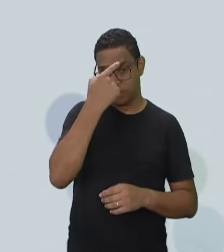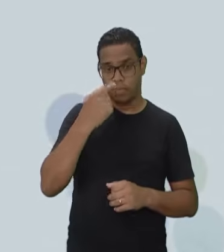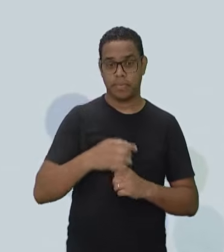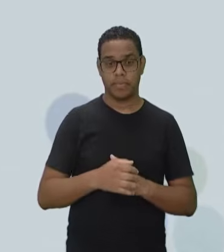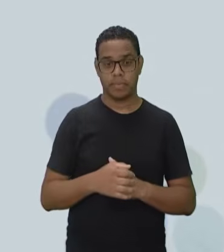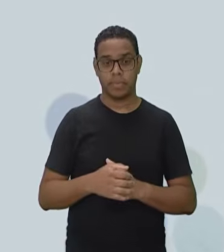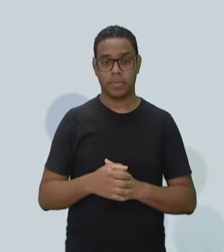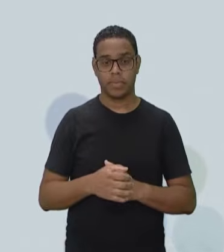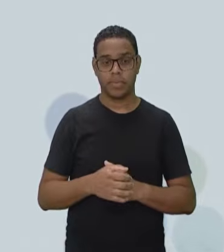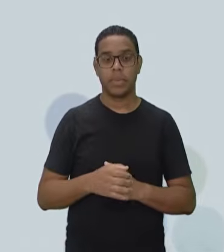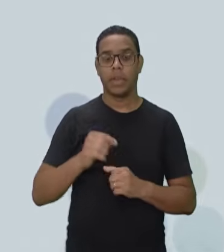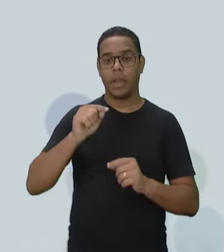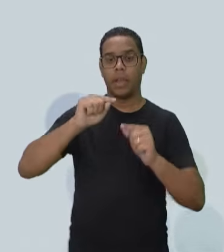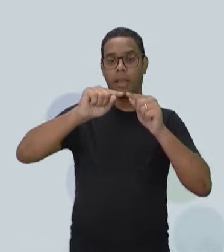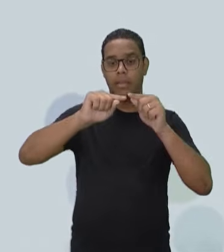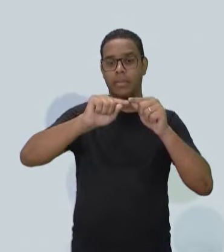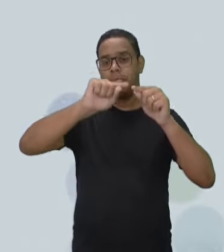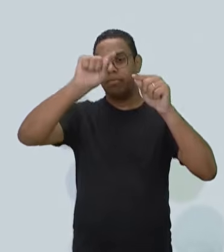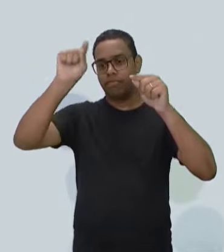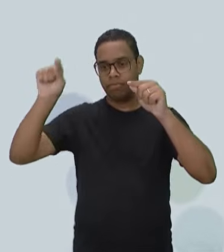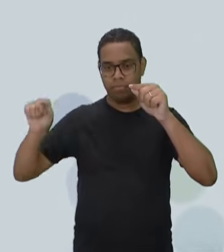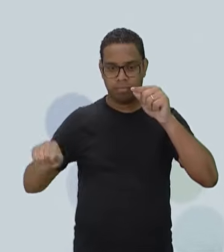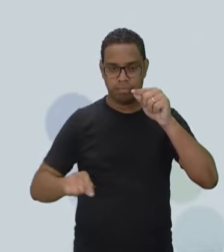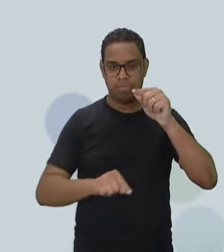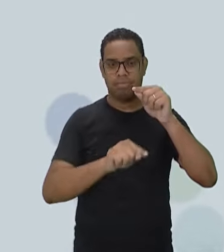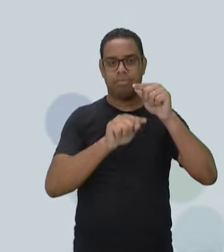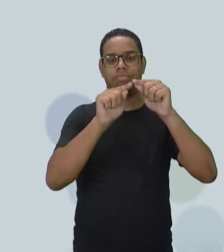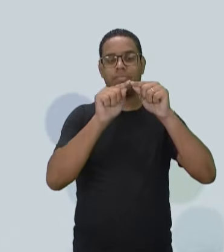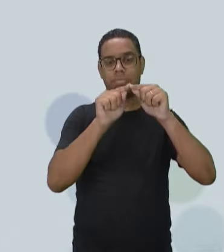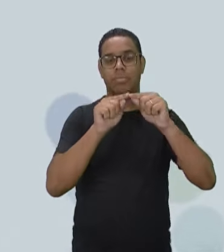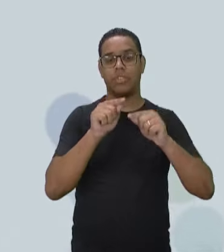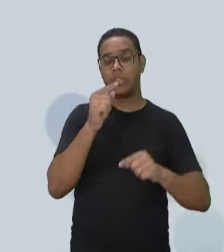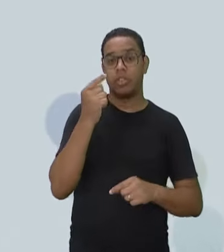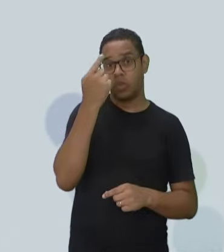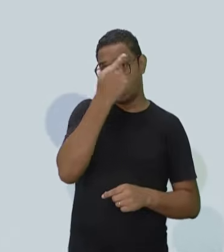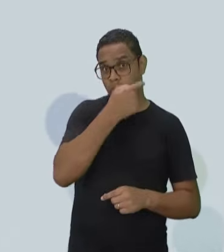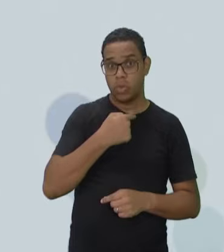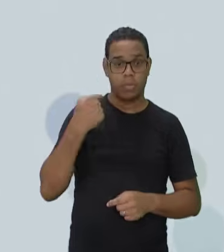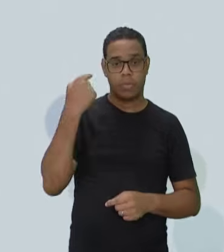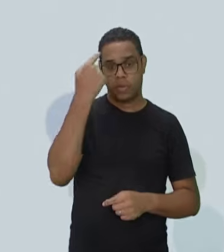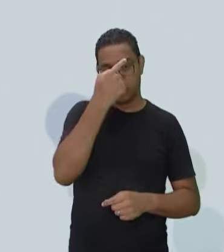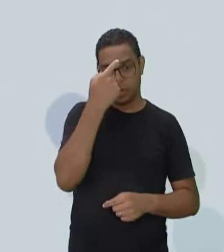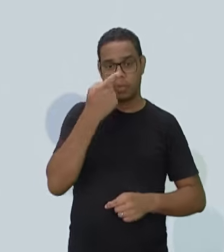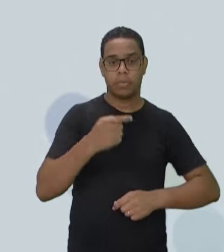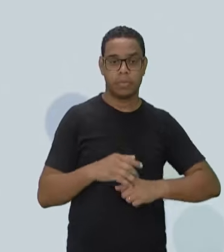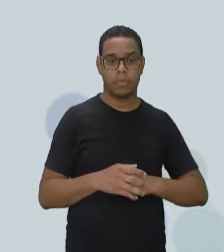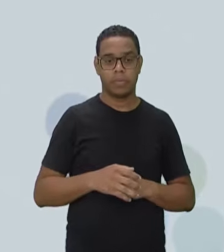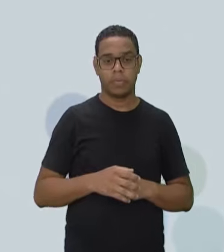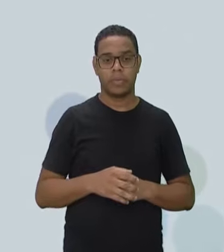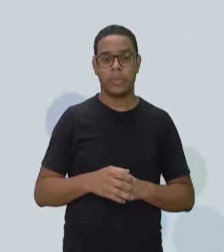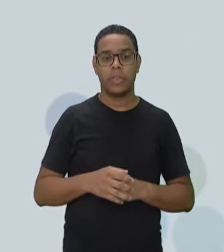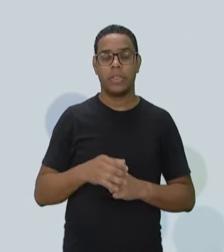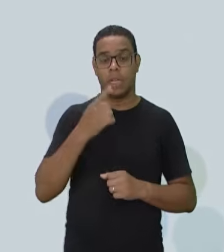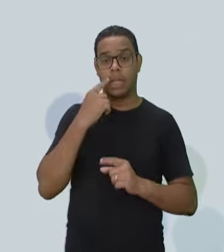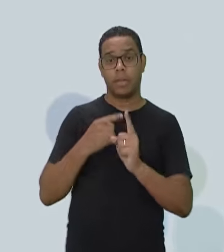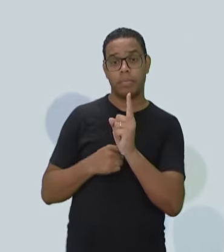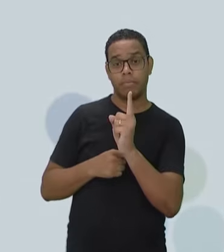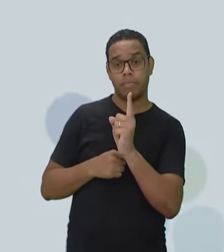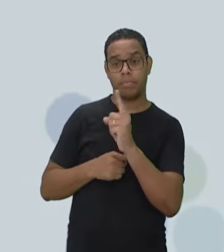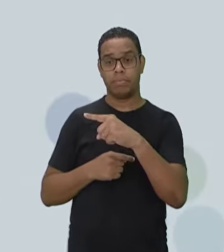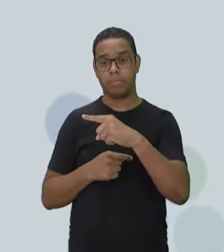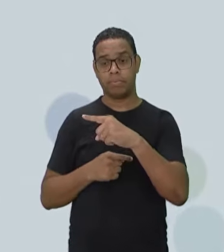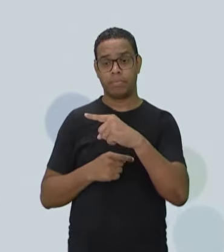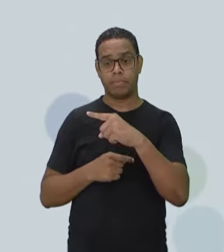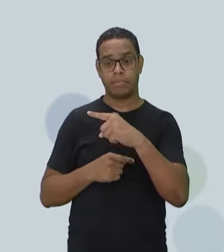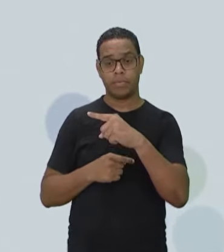que é uma volta completa aqui. E aí o ponteiro pequeno, gente,